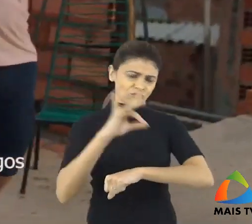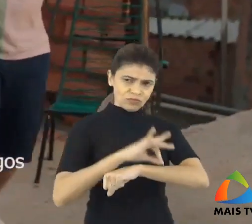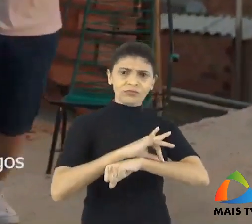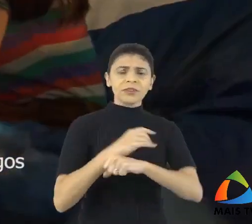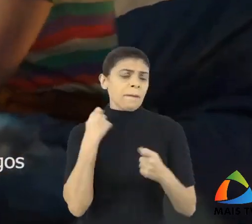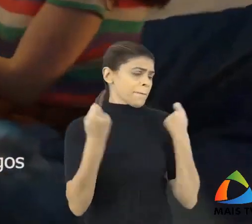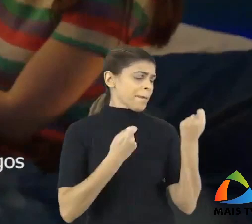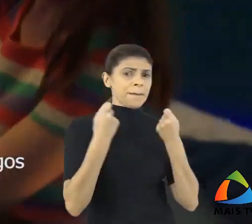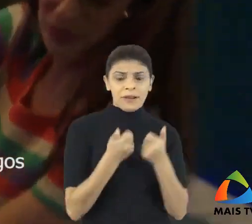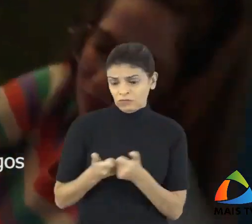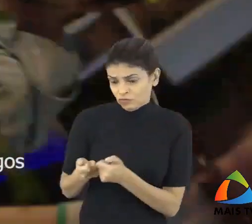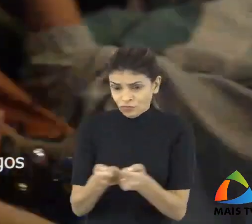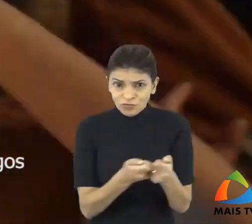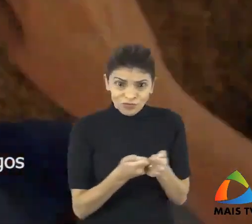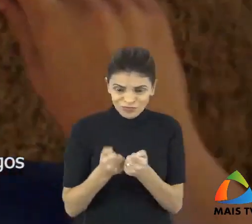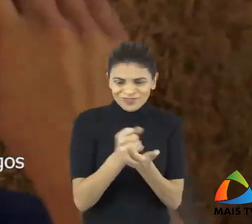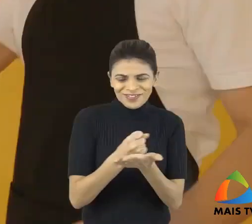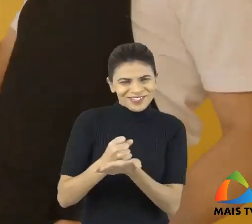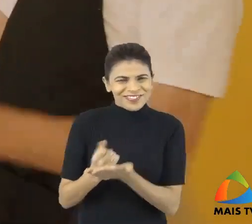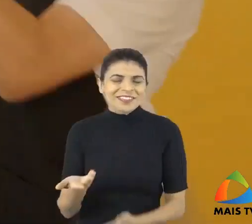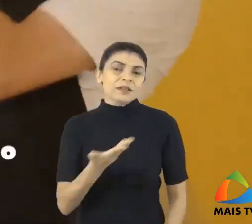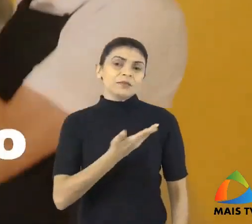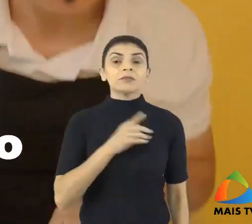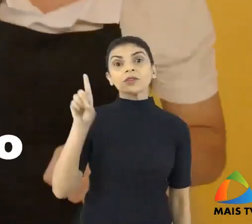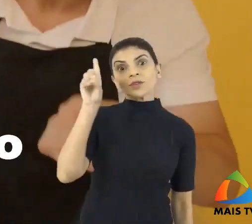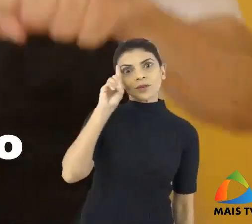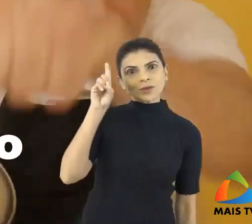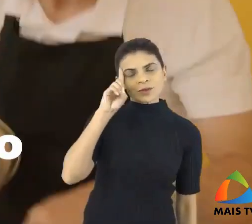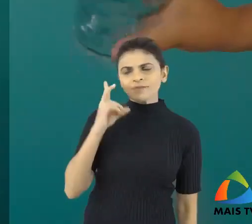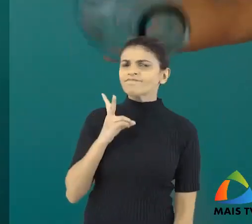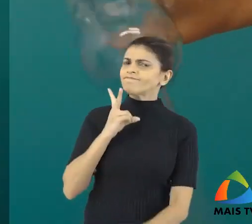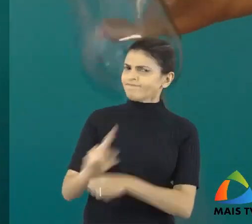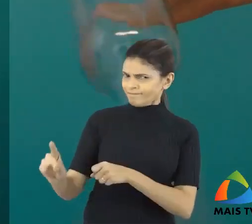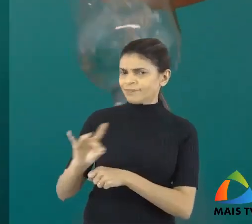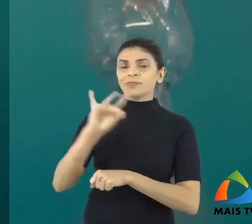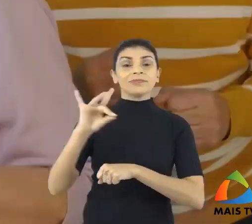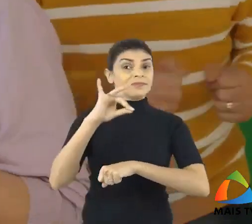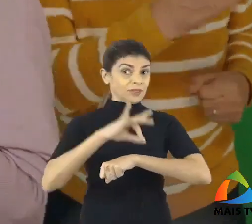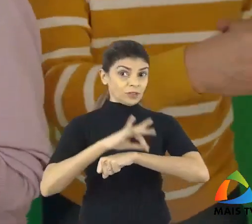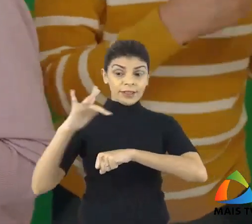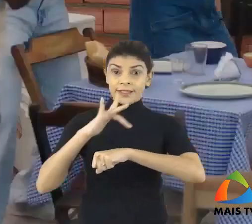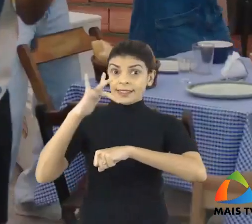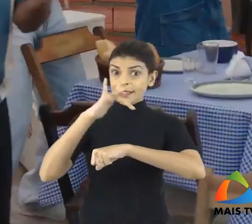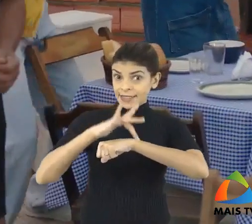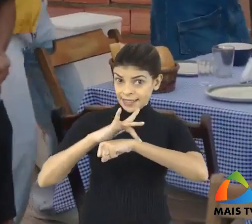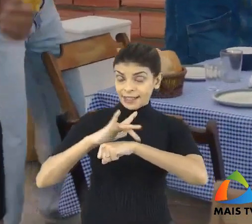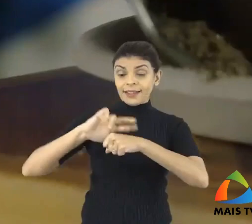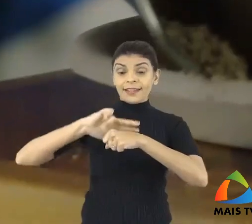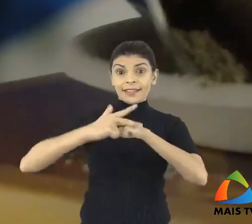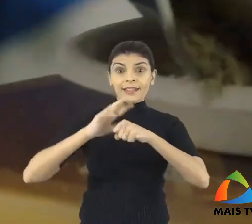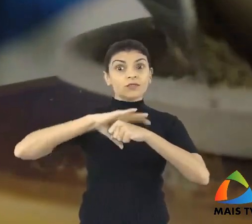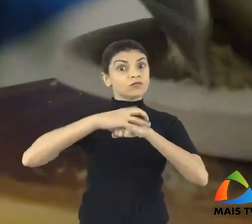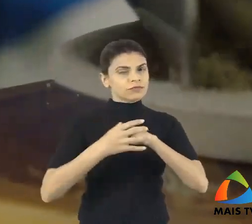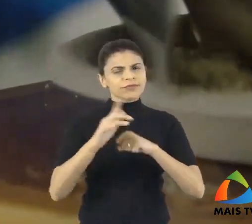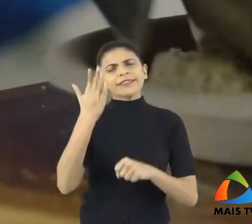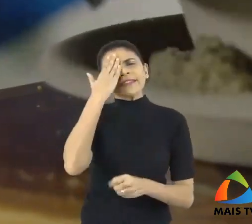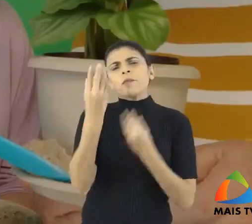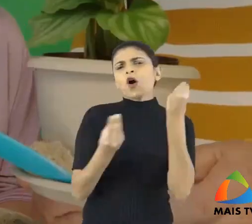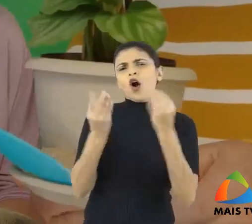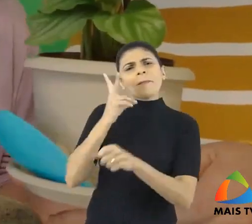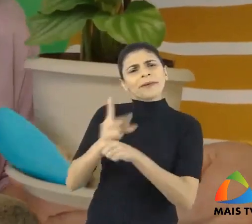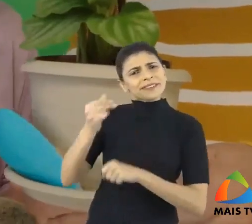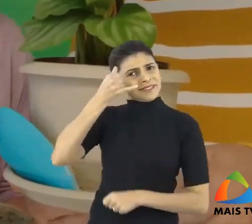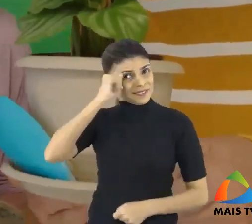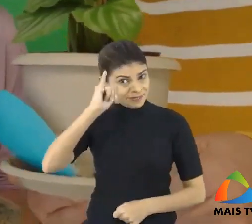da balada ou videogame com os amigos. Todo dia é dia de combater o mosquito da dengue, zika e chikungunya. Você já sabe o que